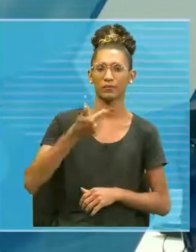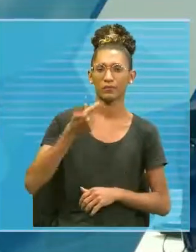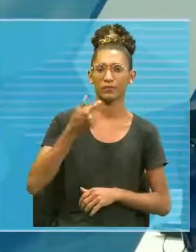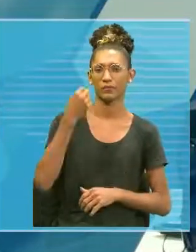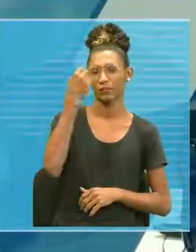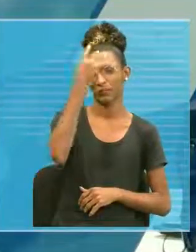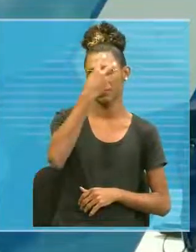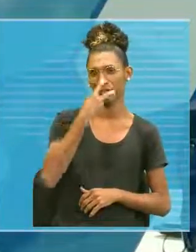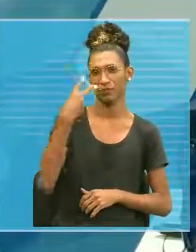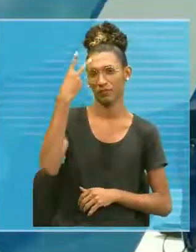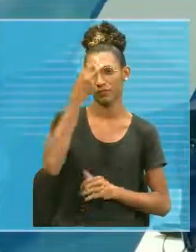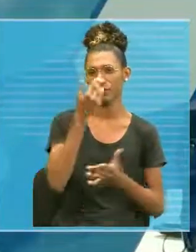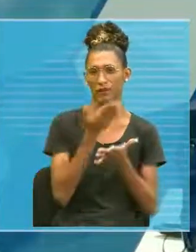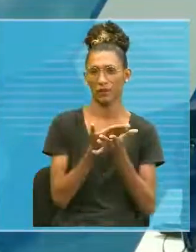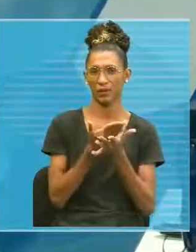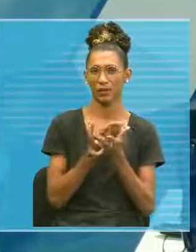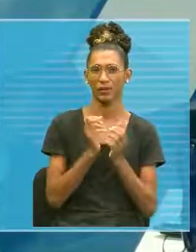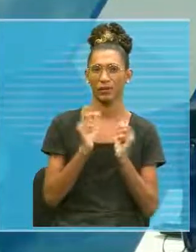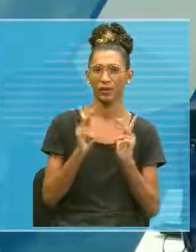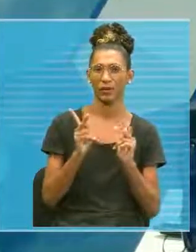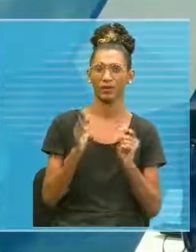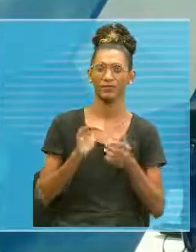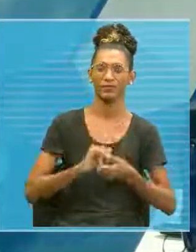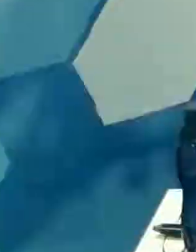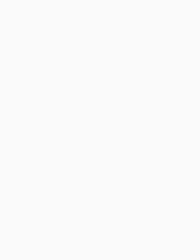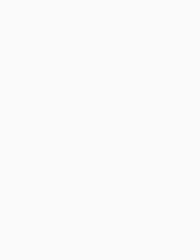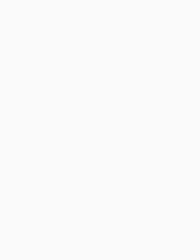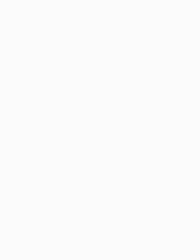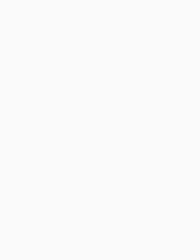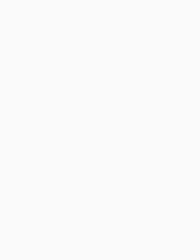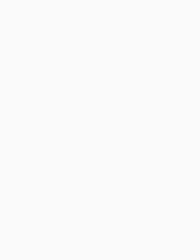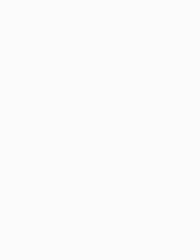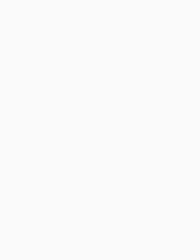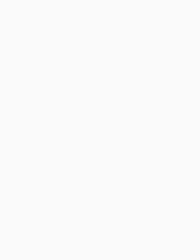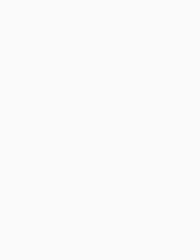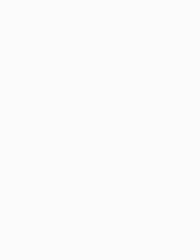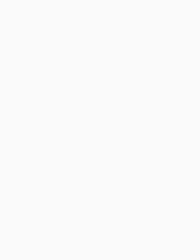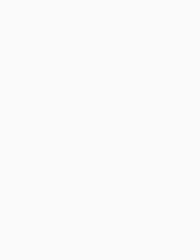parte da nossa aula tá para segunda parte até já